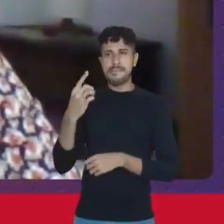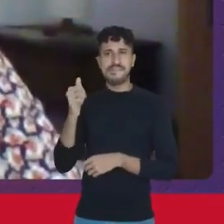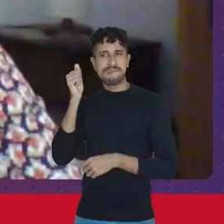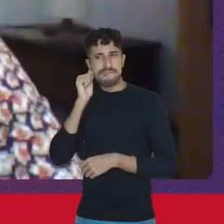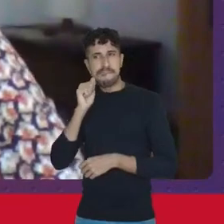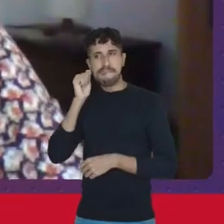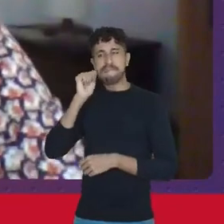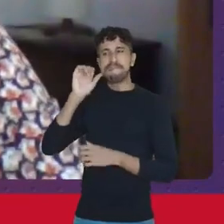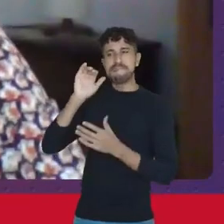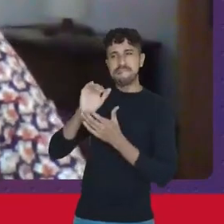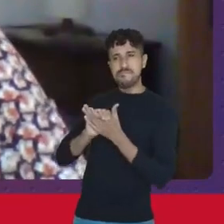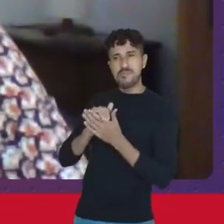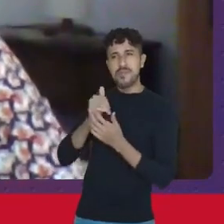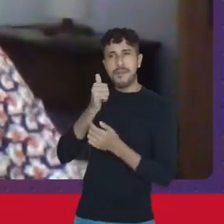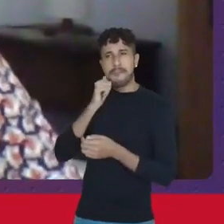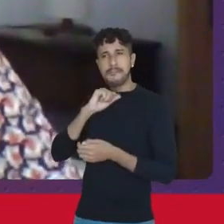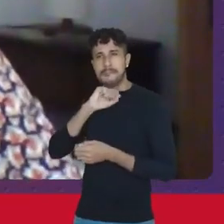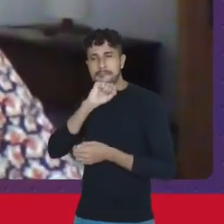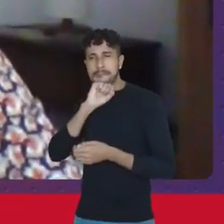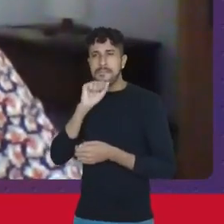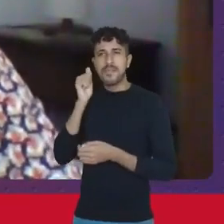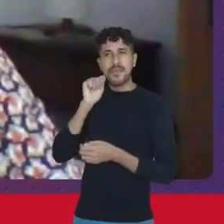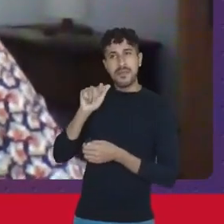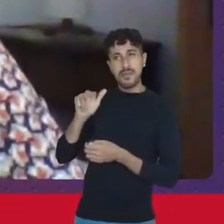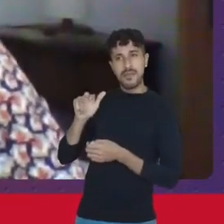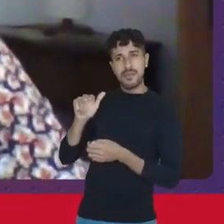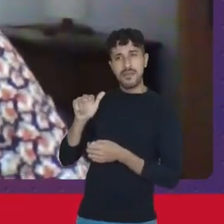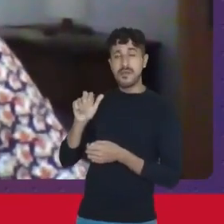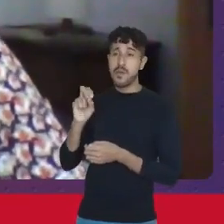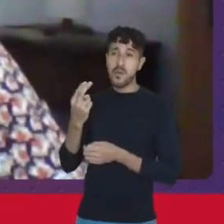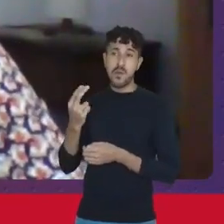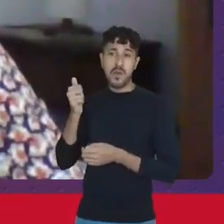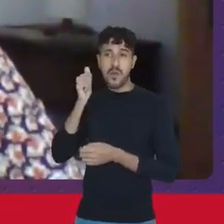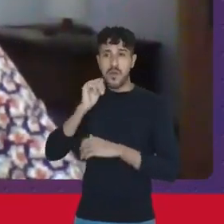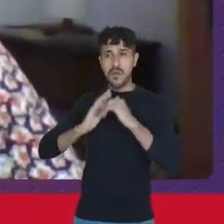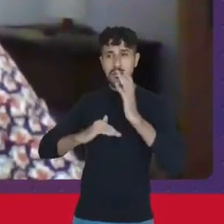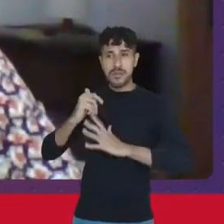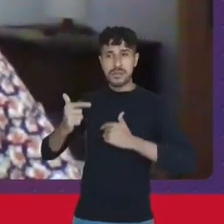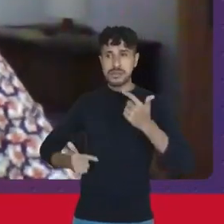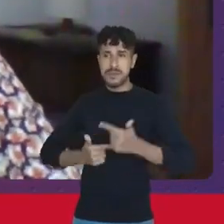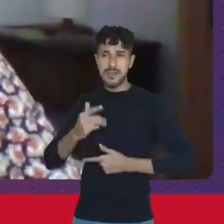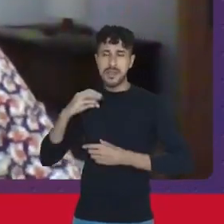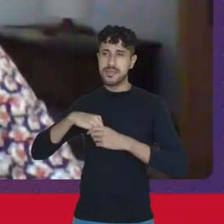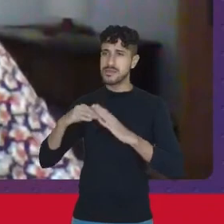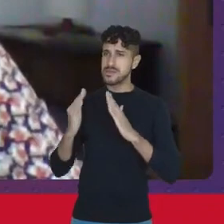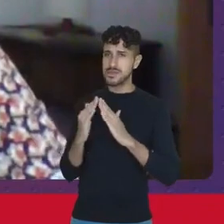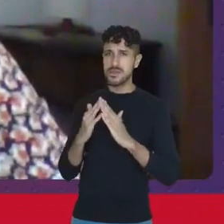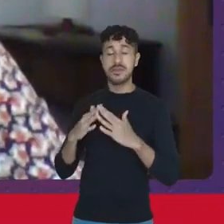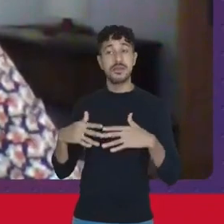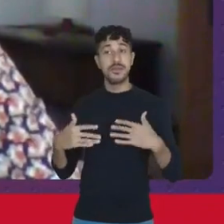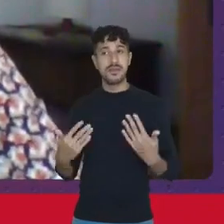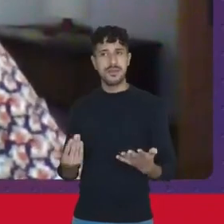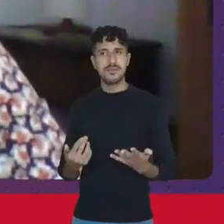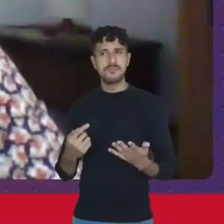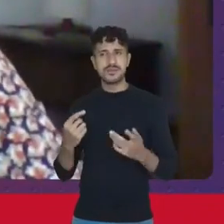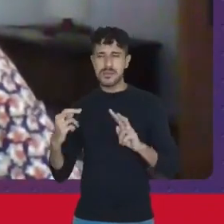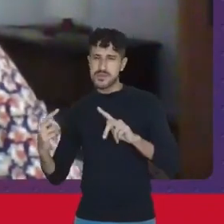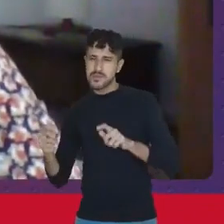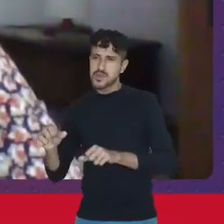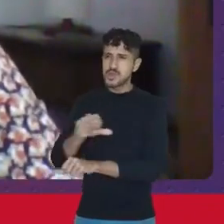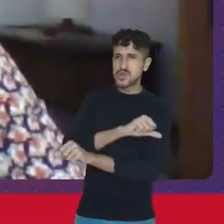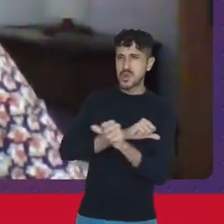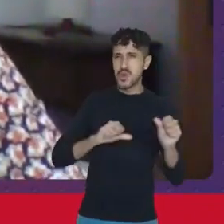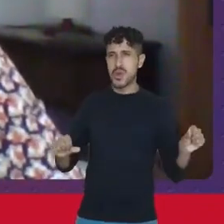uma esposa, uma mãe, uma irmã, ou uma trabalhadora doméstica. Então, reverter